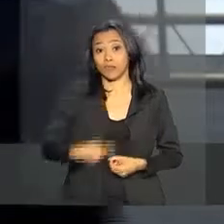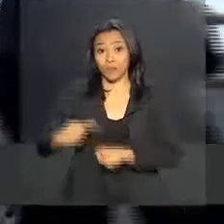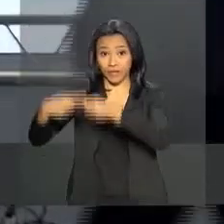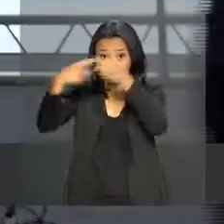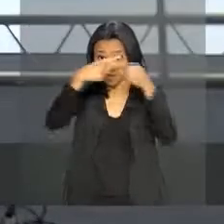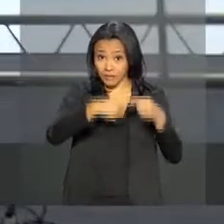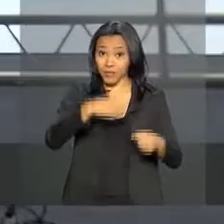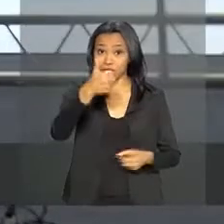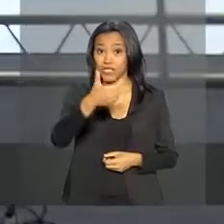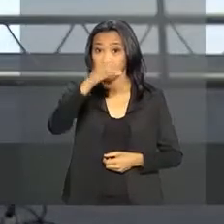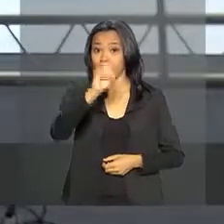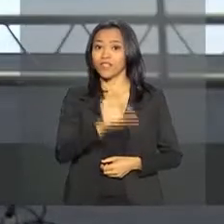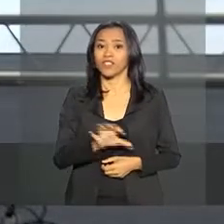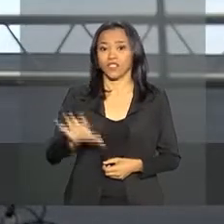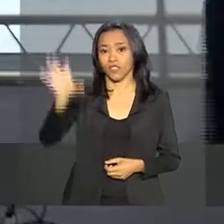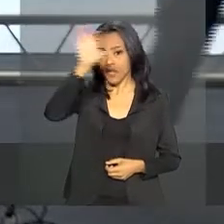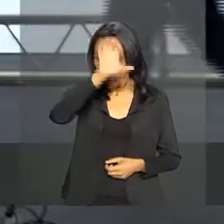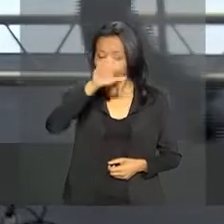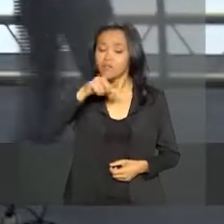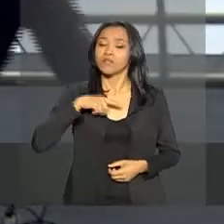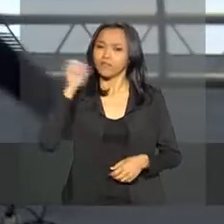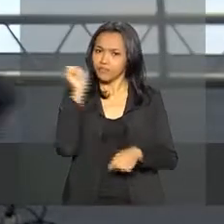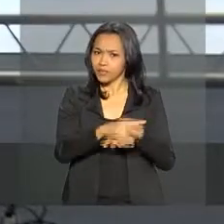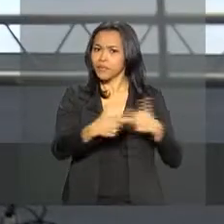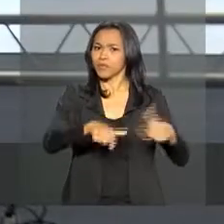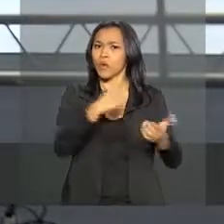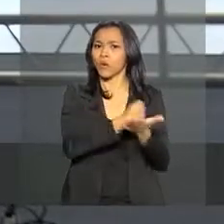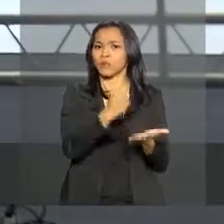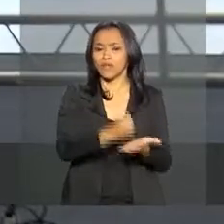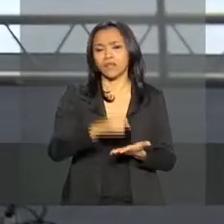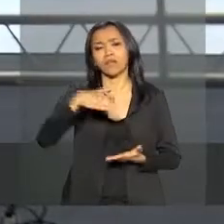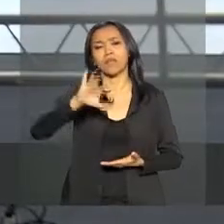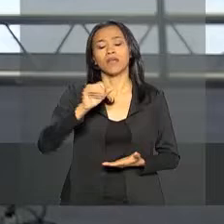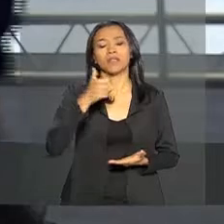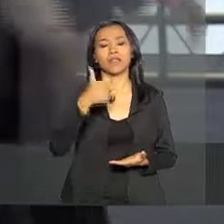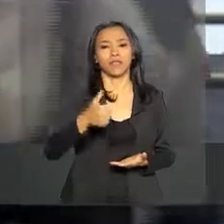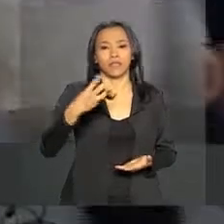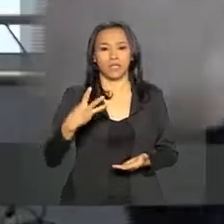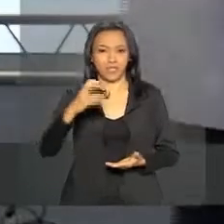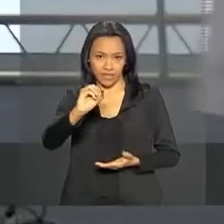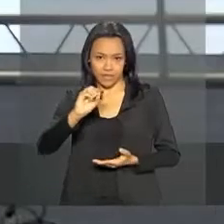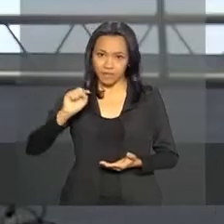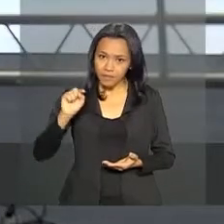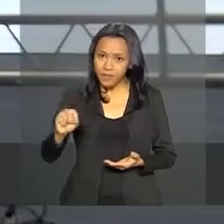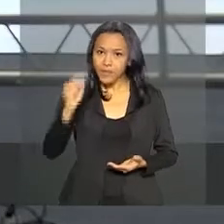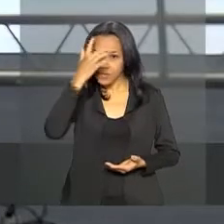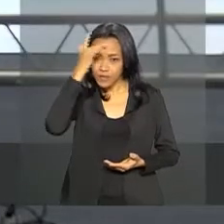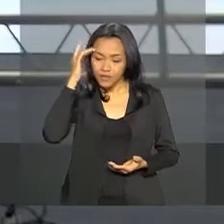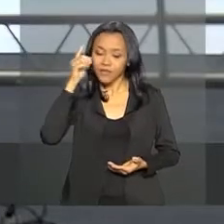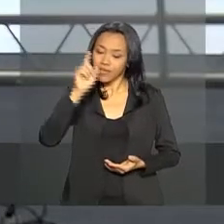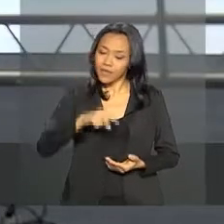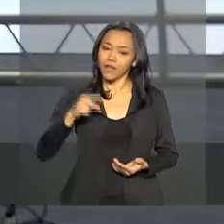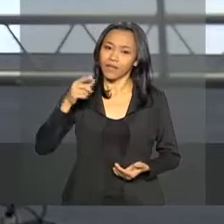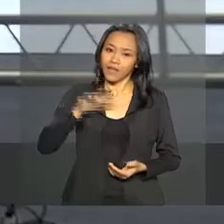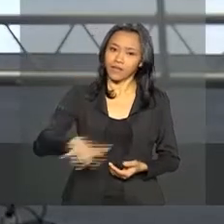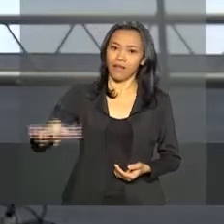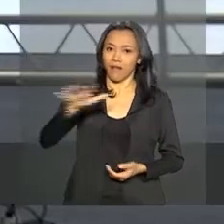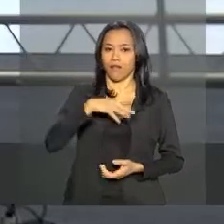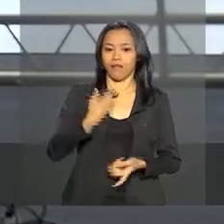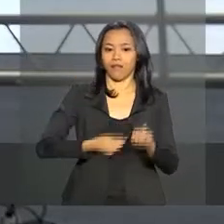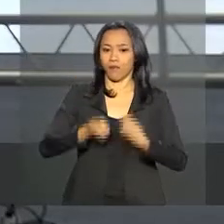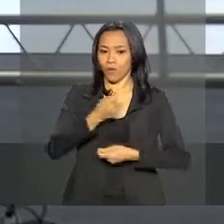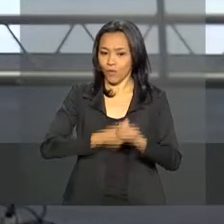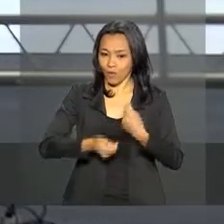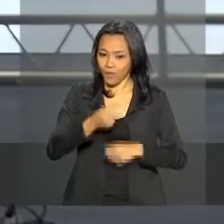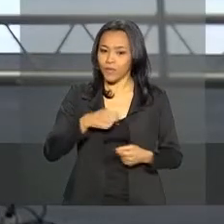10 estados. O setor emprega diretamente mais de 130 mil pessoas. E é sobre essa área da economia que